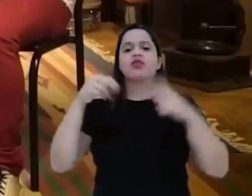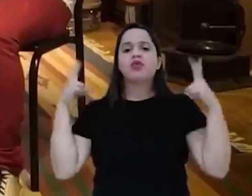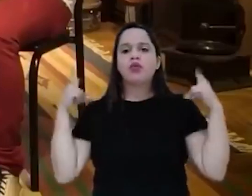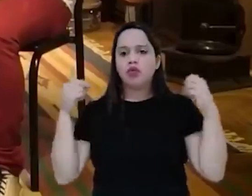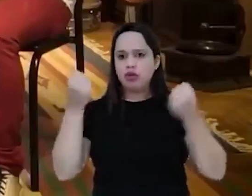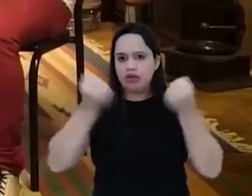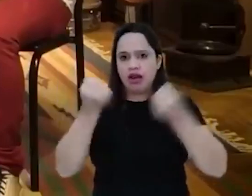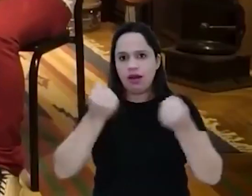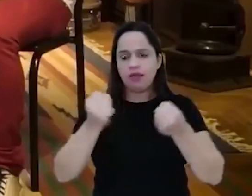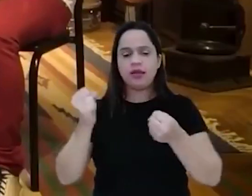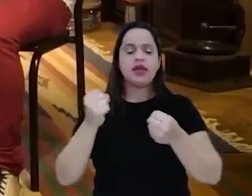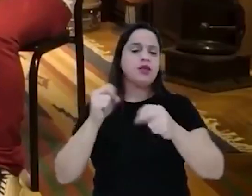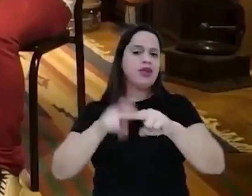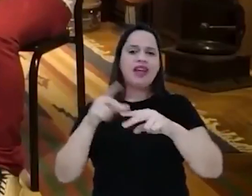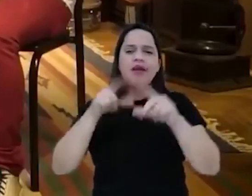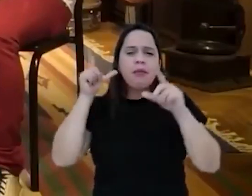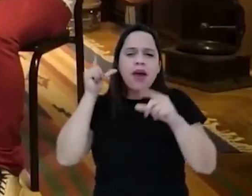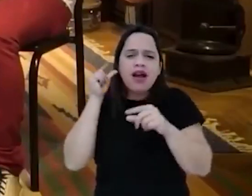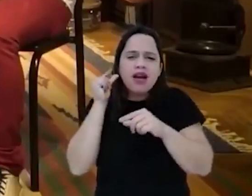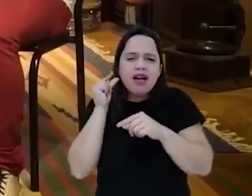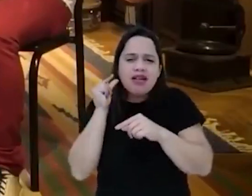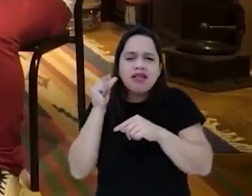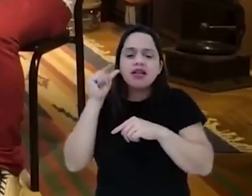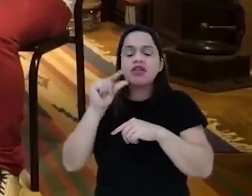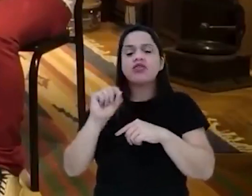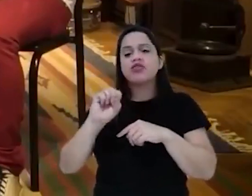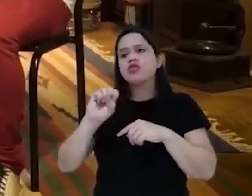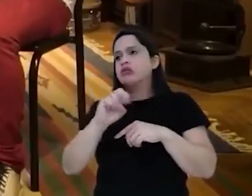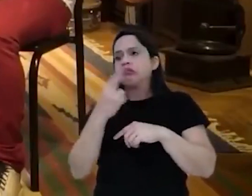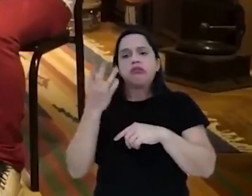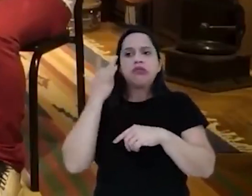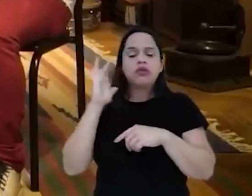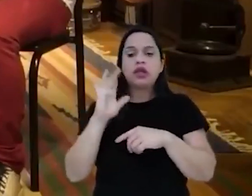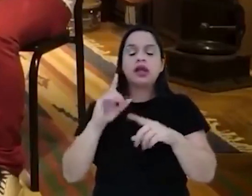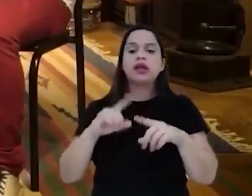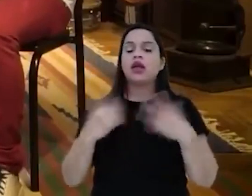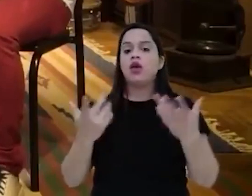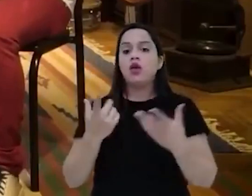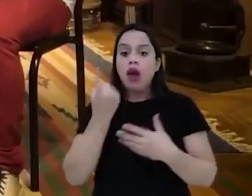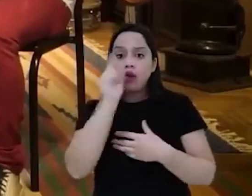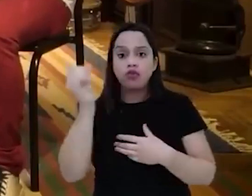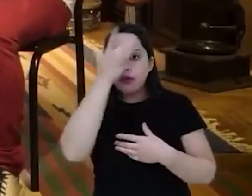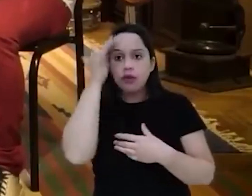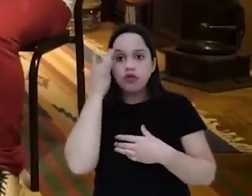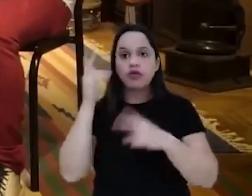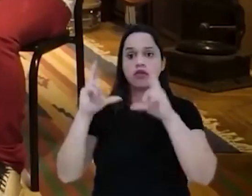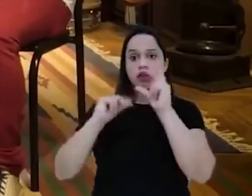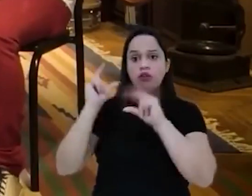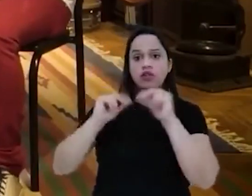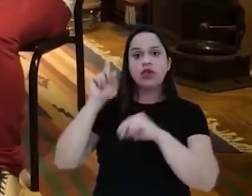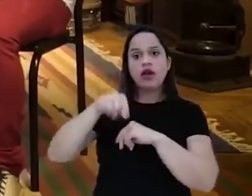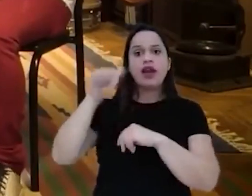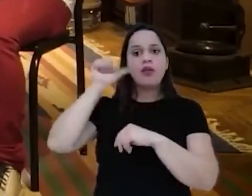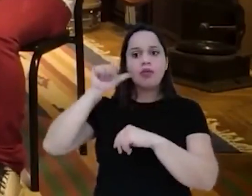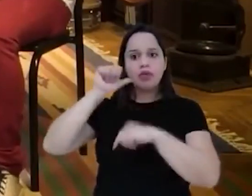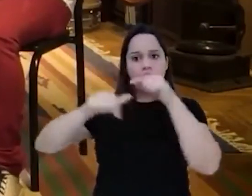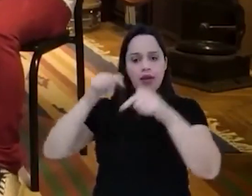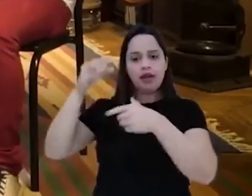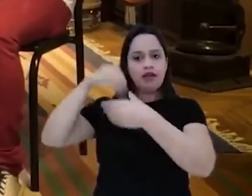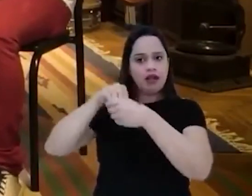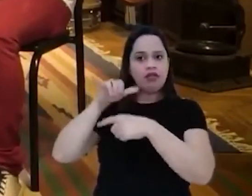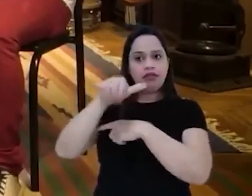que acha que eu tô pelo fato que tava tava muito fraco essa semana de alguma de alguma coisa baixa você quer dizer última pessoa com quem você falou